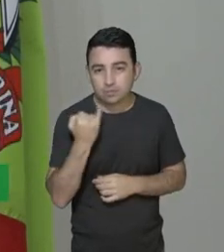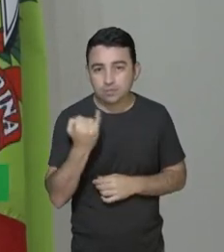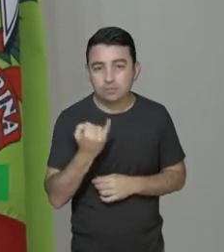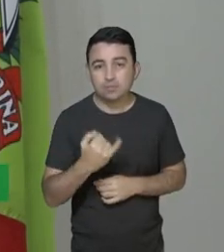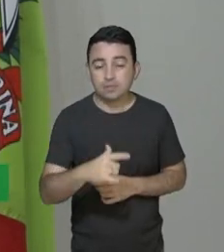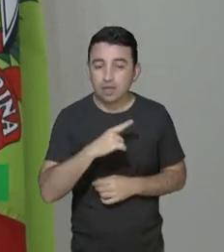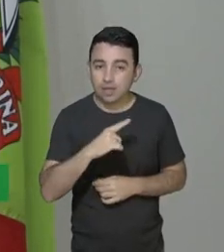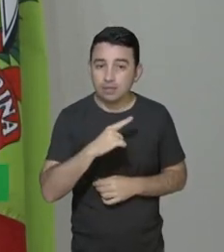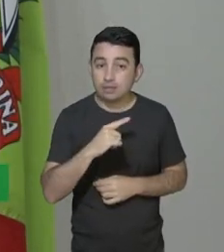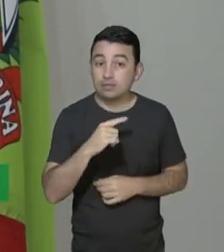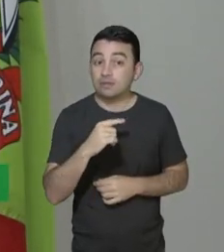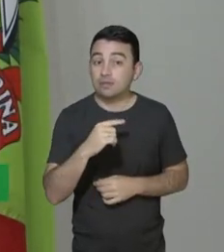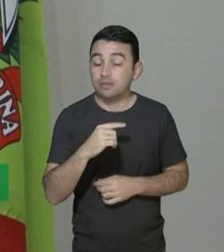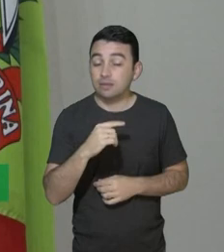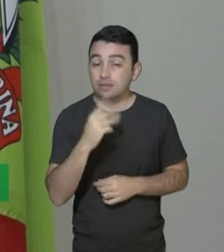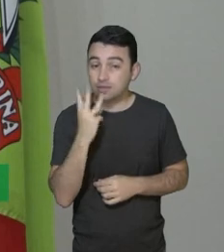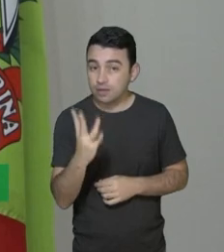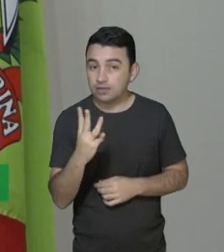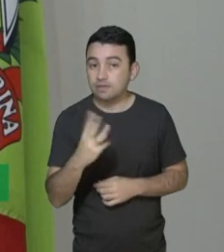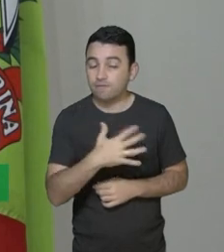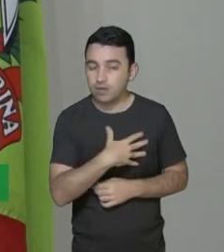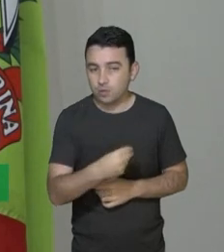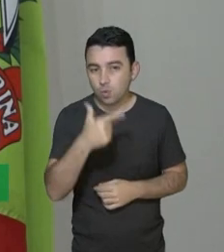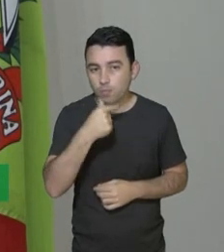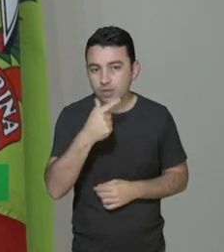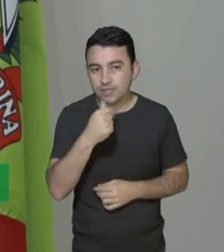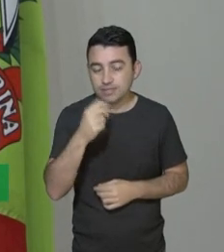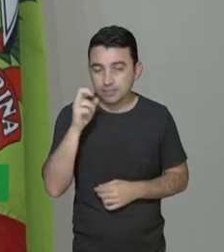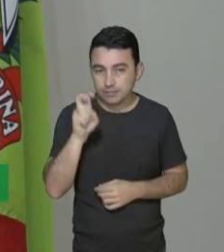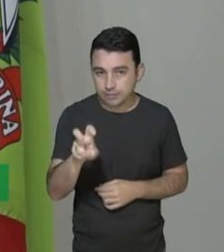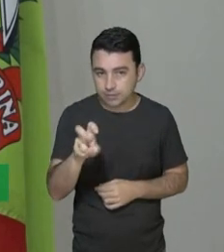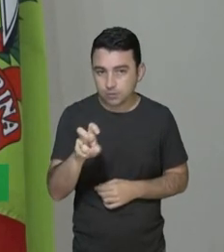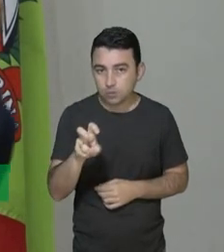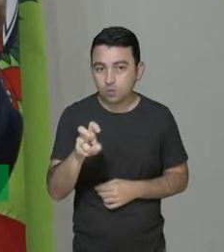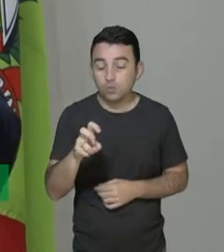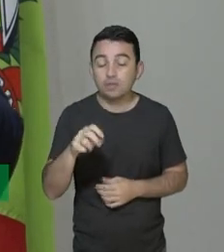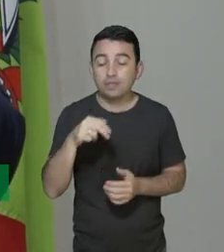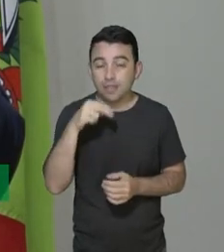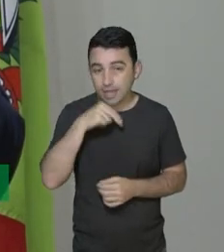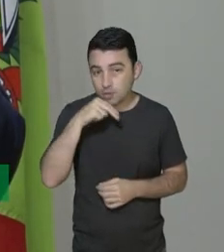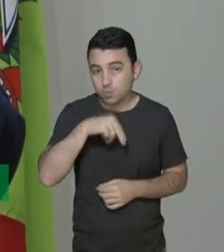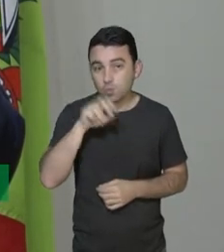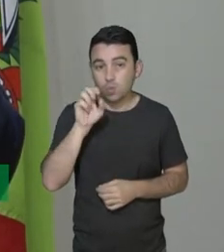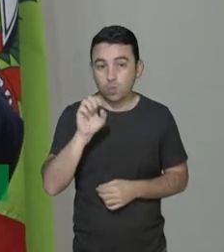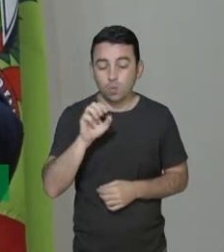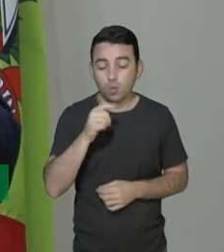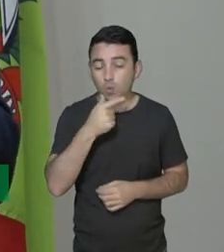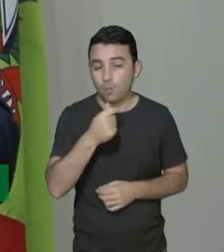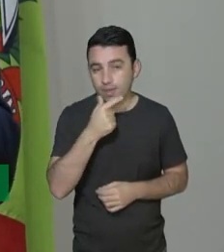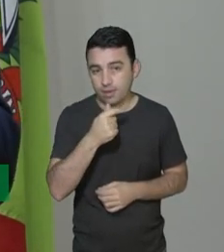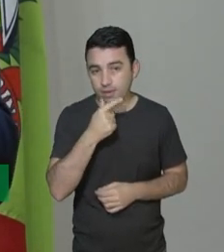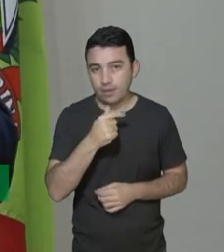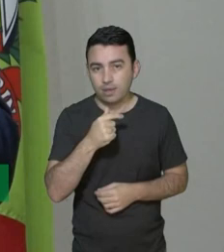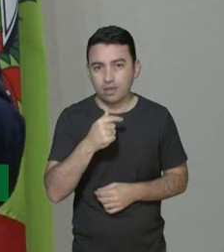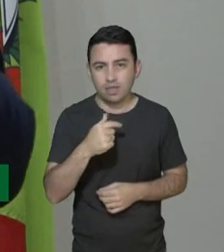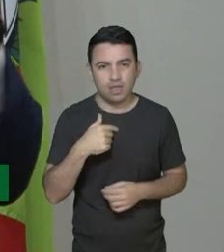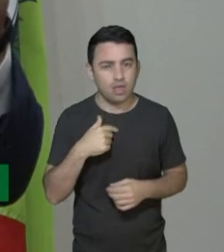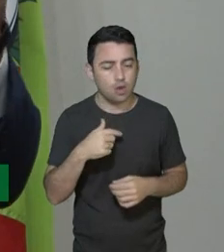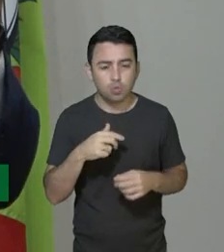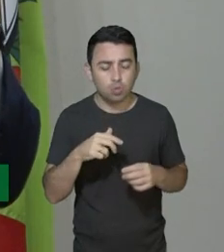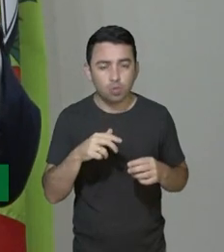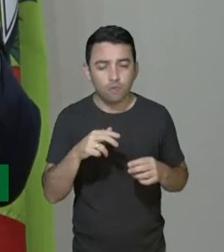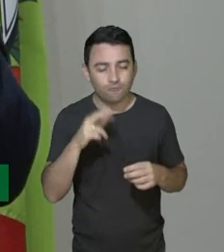3 filhos homens e 5 netos homens. Os meus 3 filhos homens, eu não vi